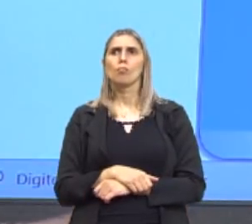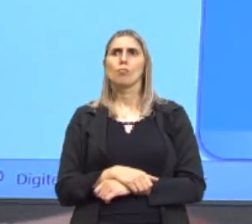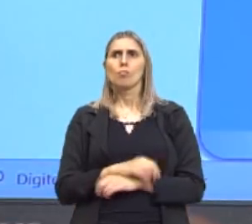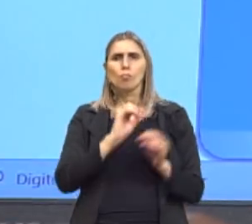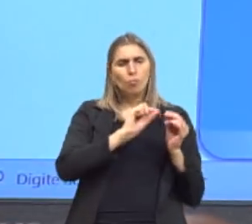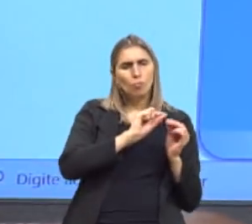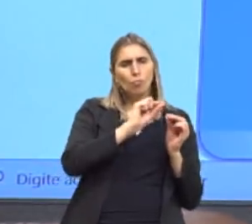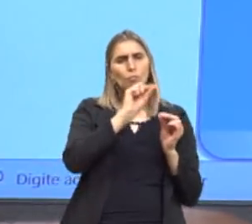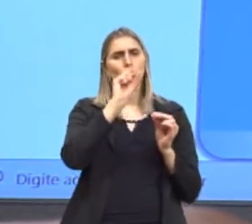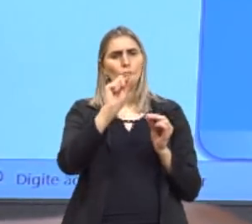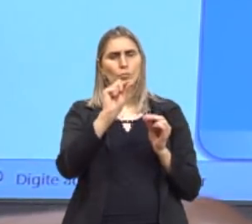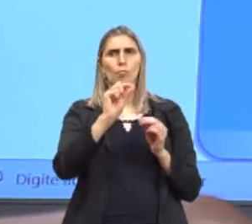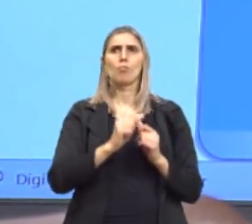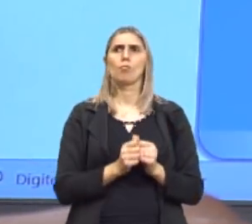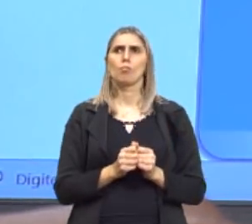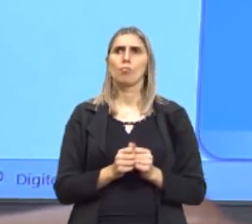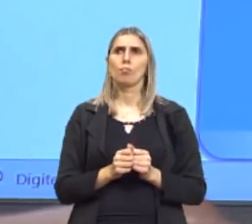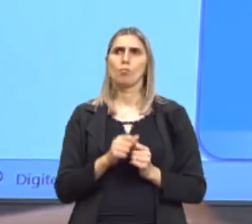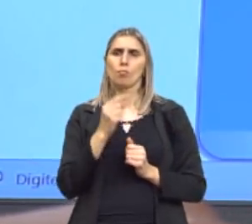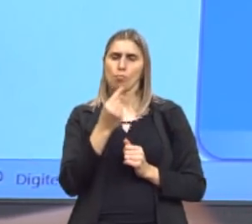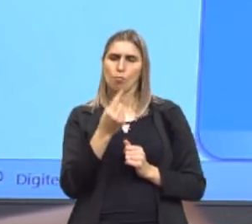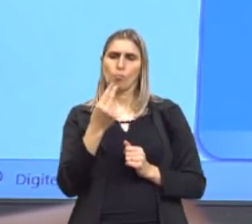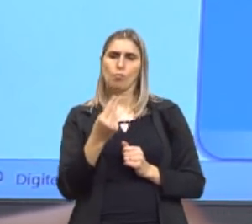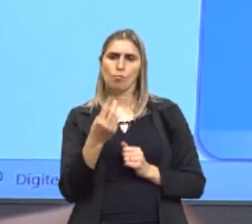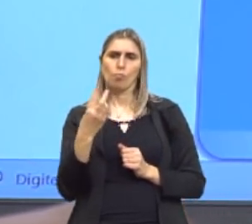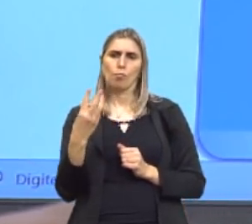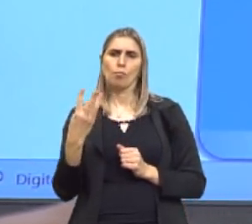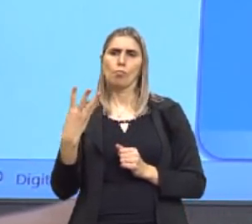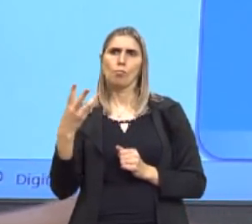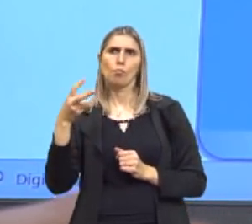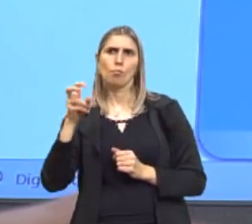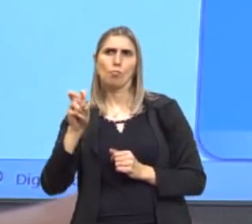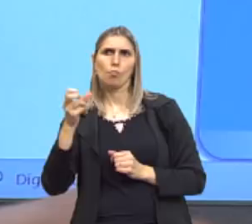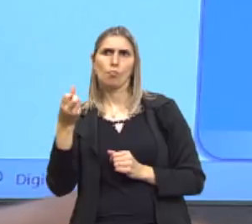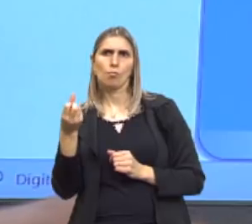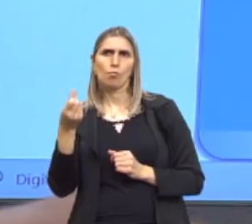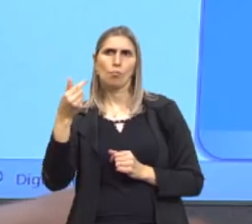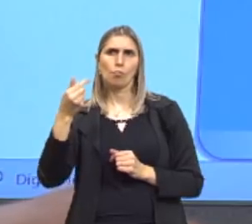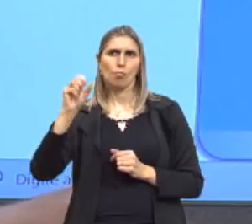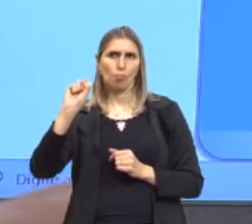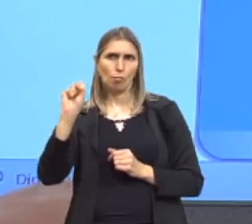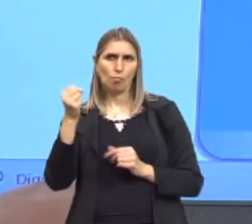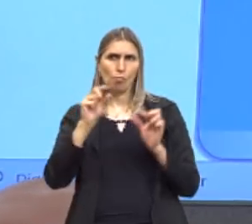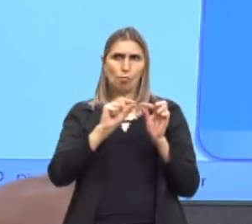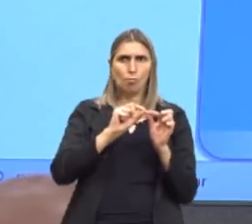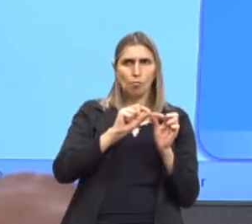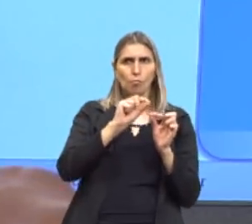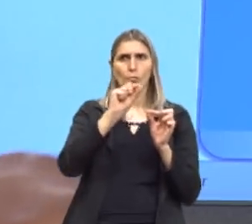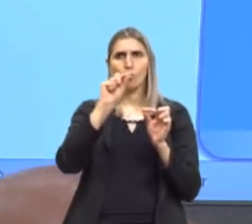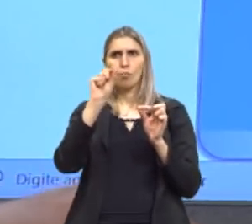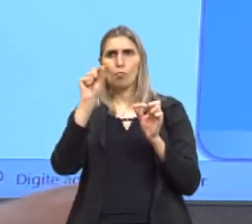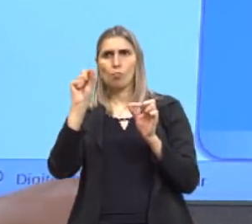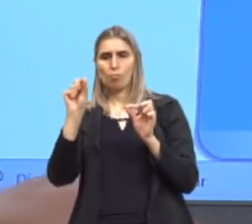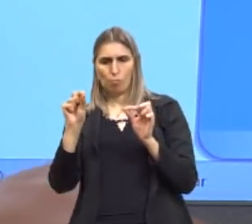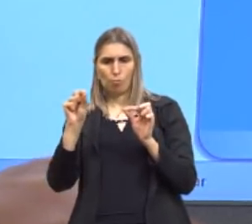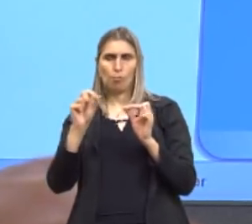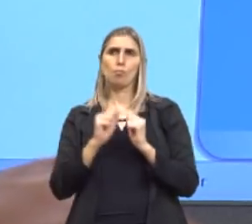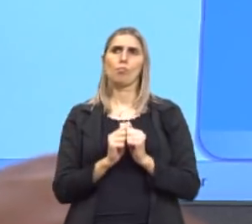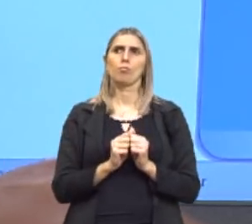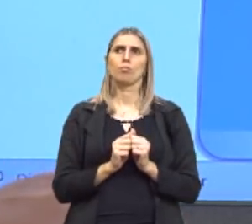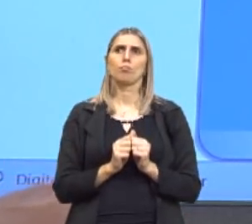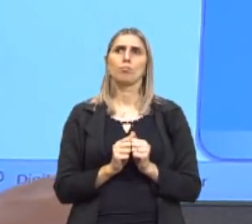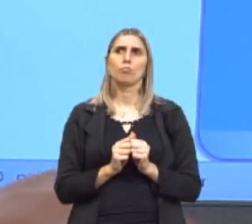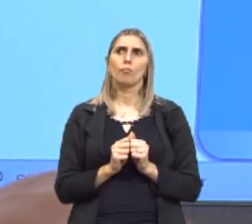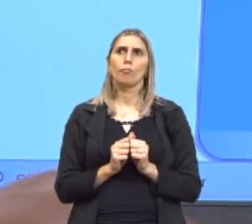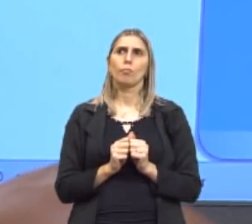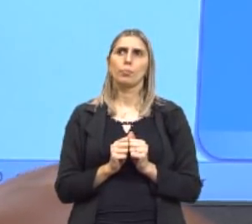aqui, certo? 1, 2, 3, 4, 5, 6, 7, 8. Então, cabe nesse cinza ali, no